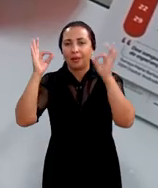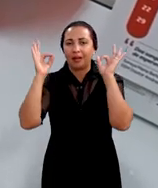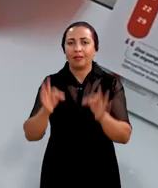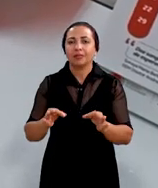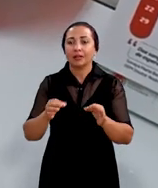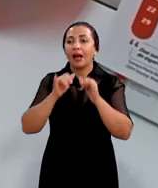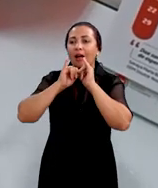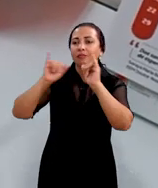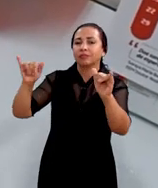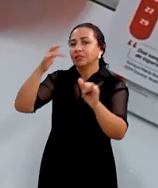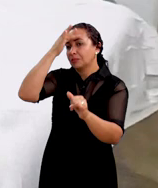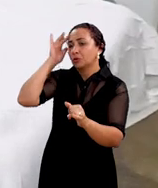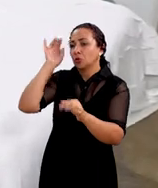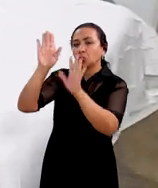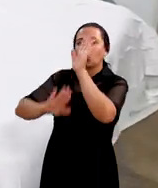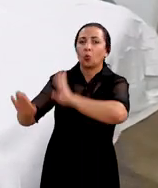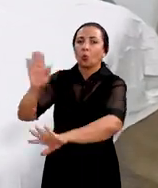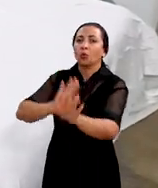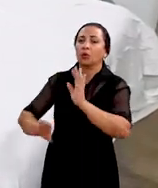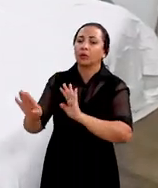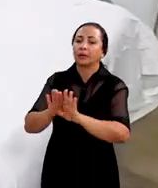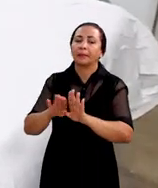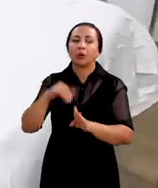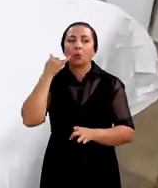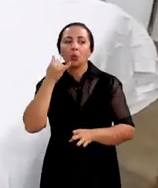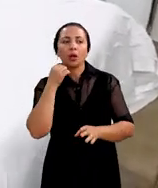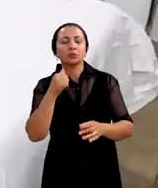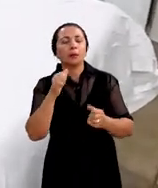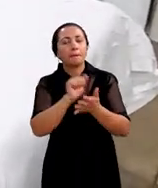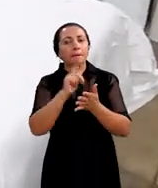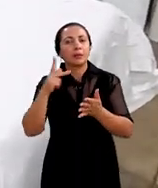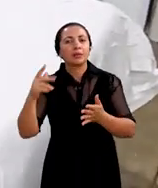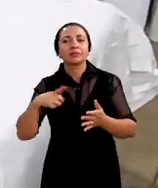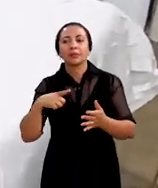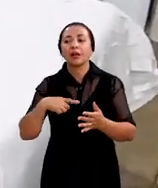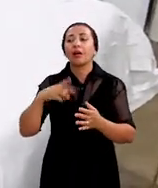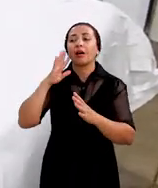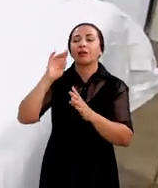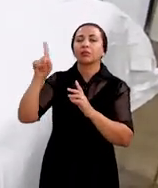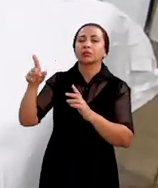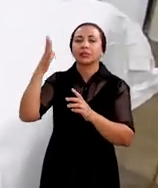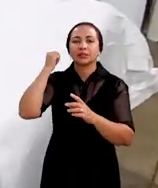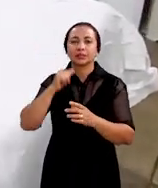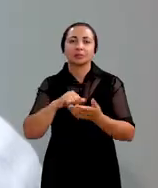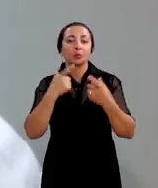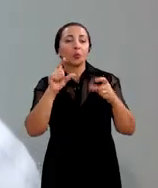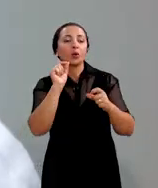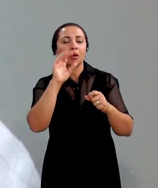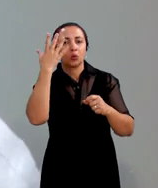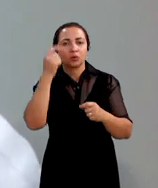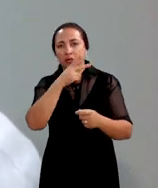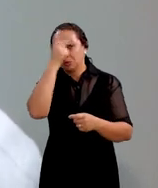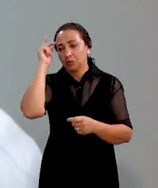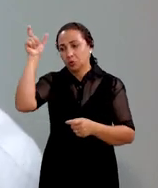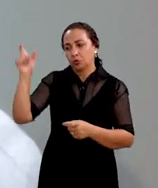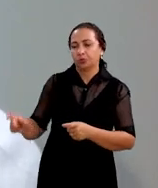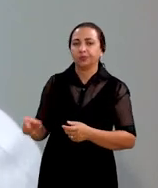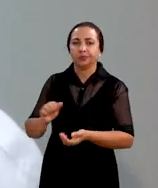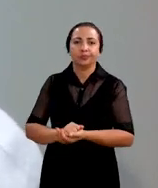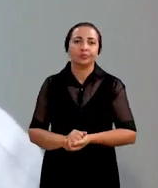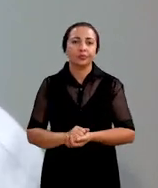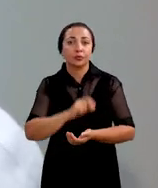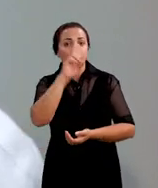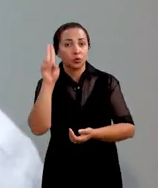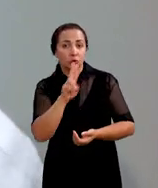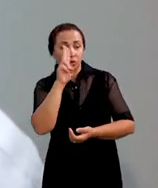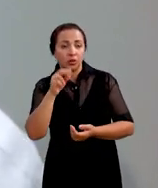e notifica um cuidador também utilizando o celular, que vai ter um aplicativo do cuidador. O segundo módulo que a gente desenvolveu